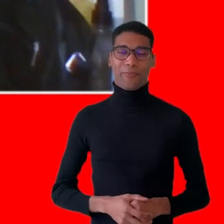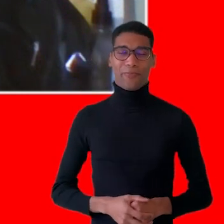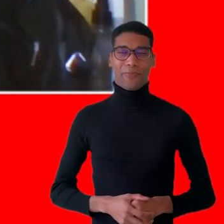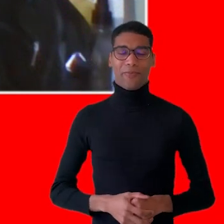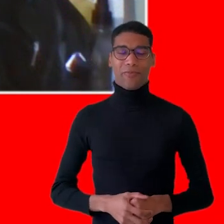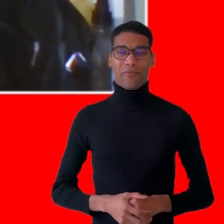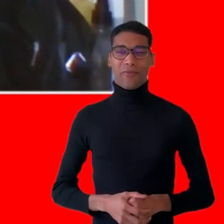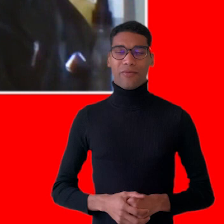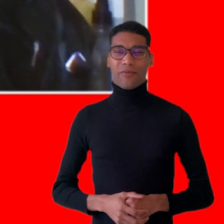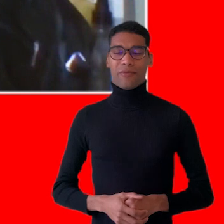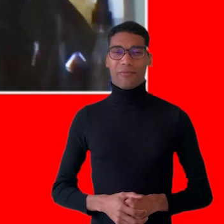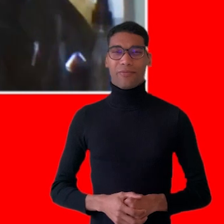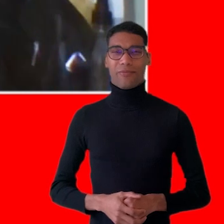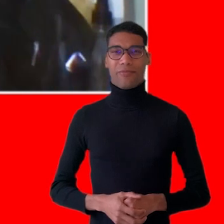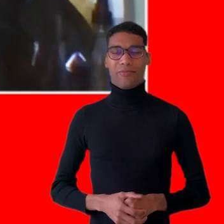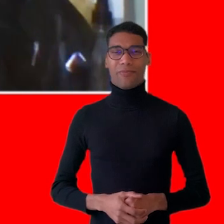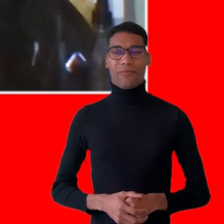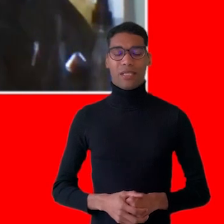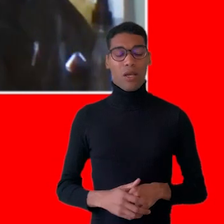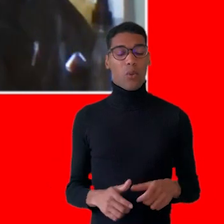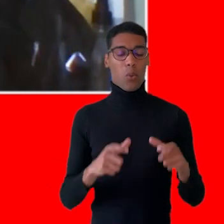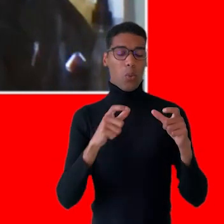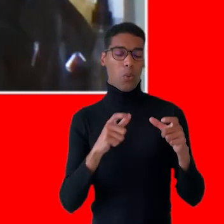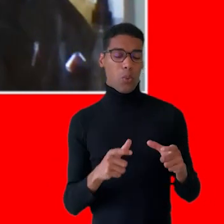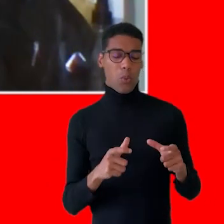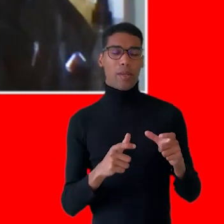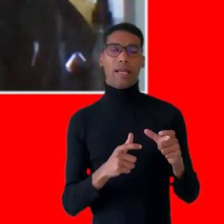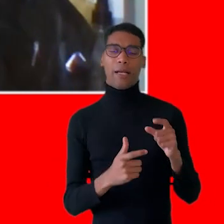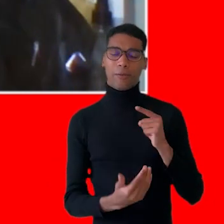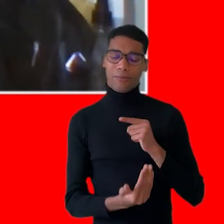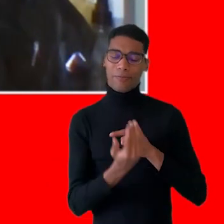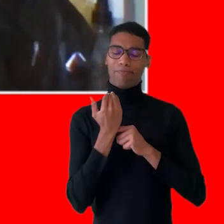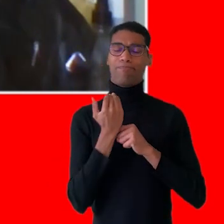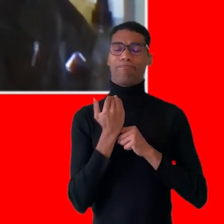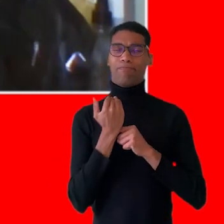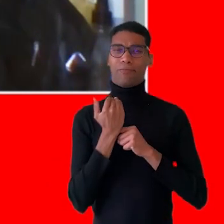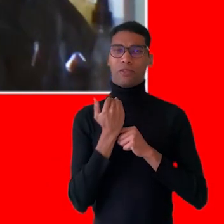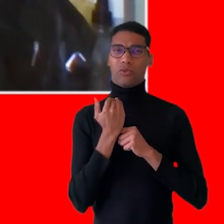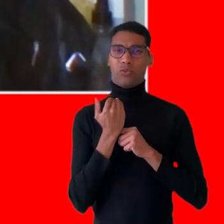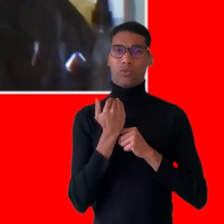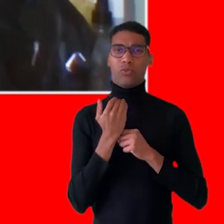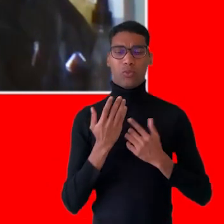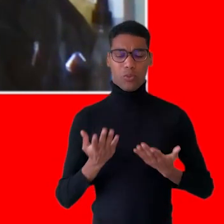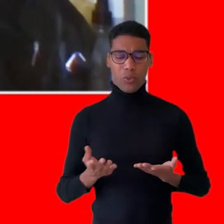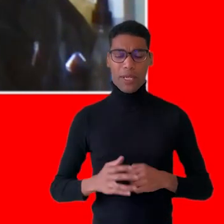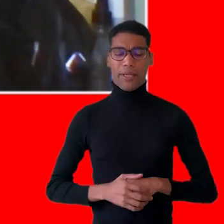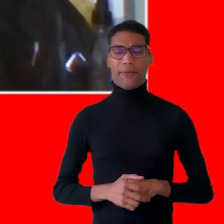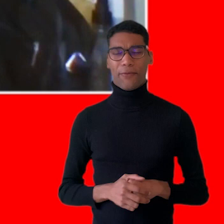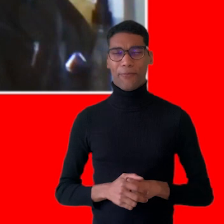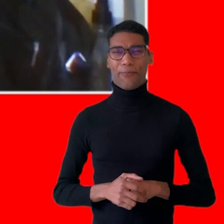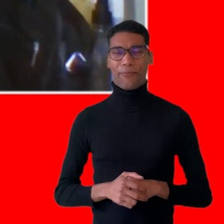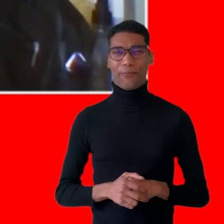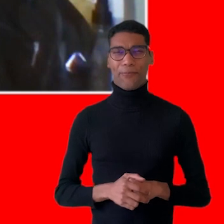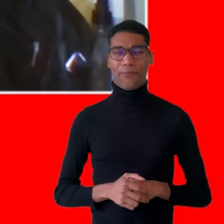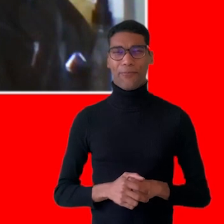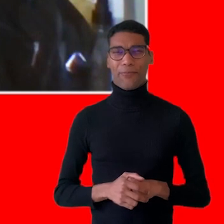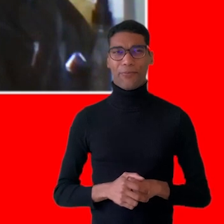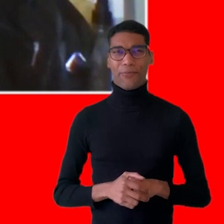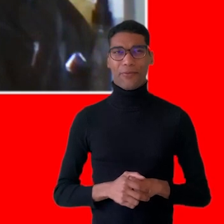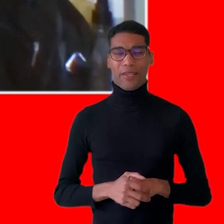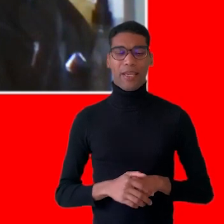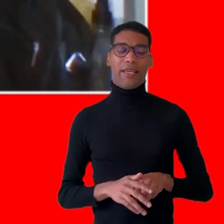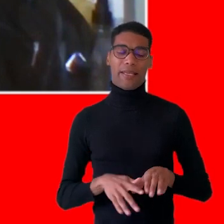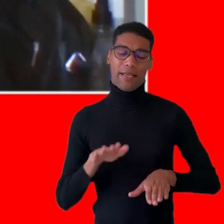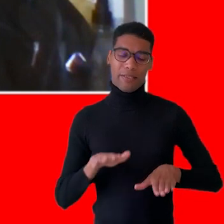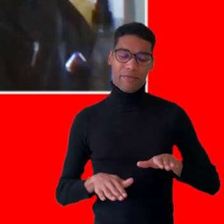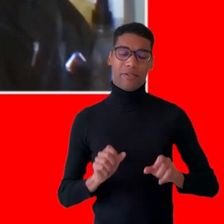Um espaço que agrega e, ao mesmo tempo, em algumas circunstâncias,